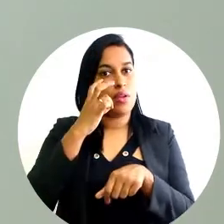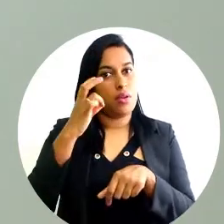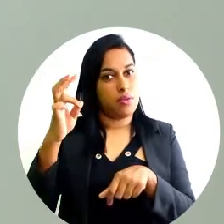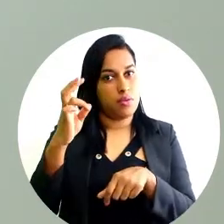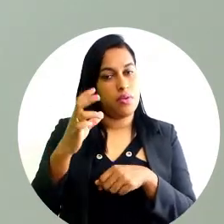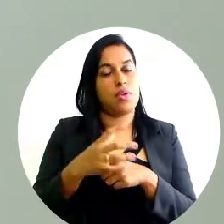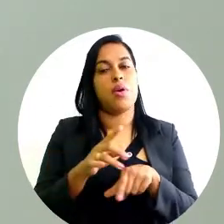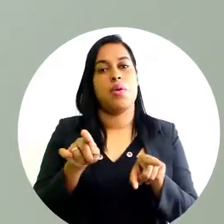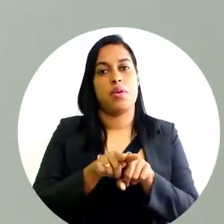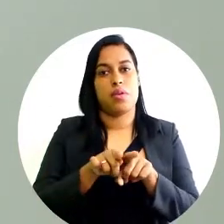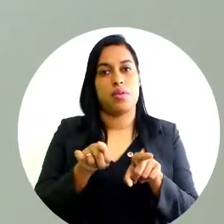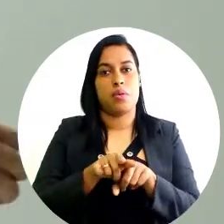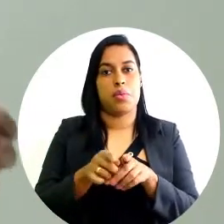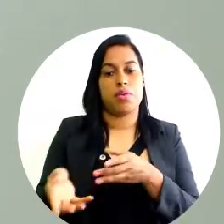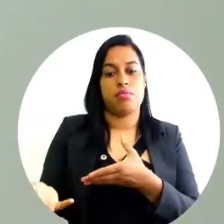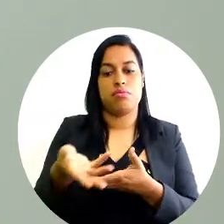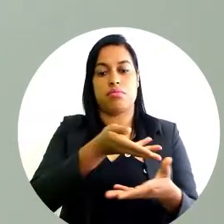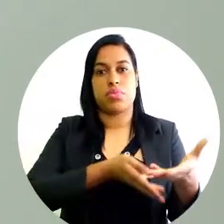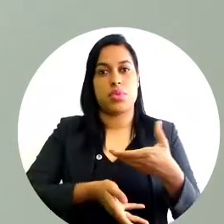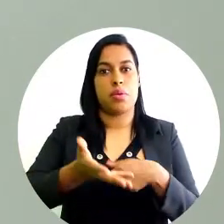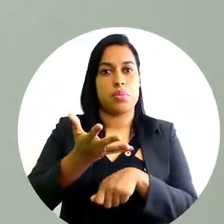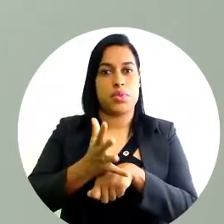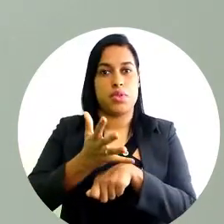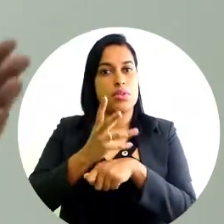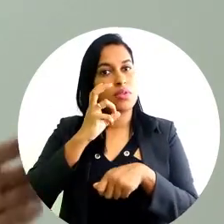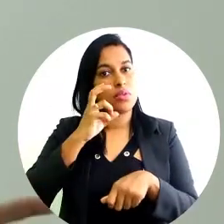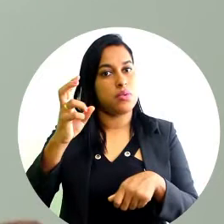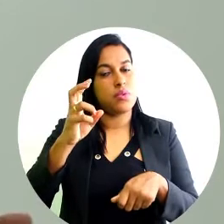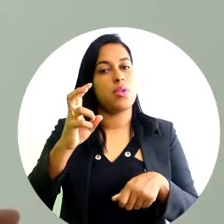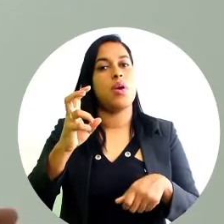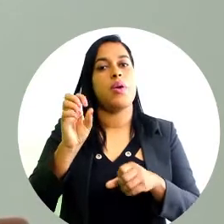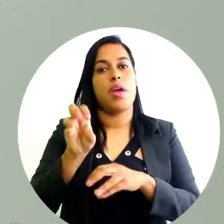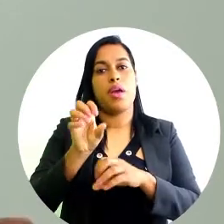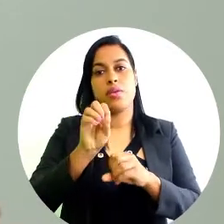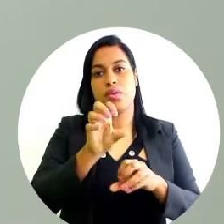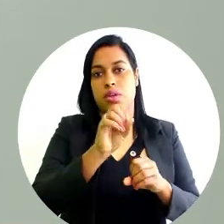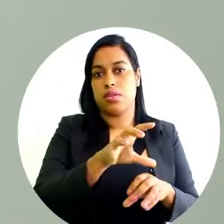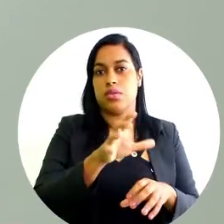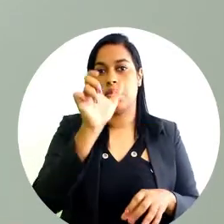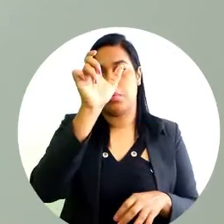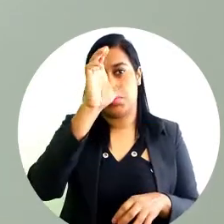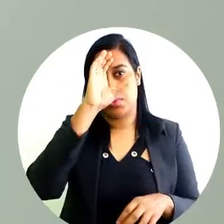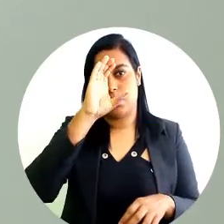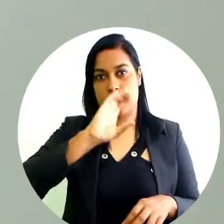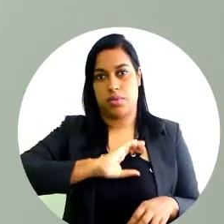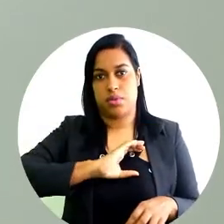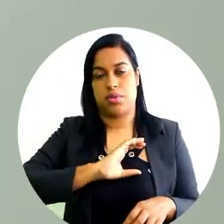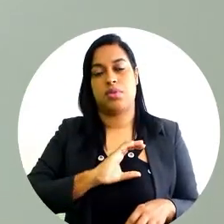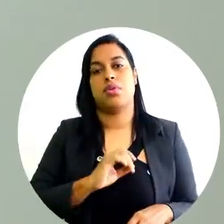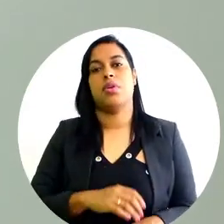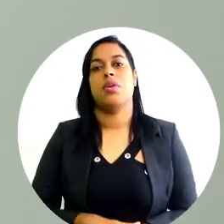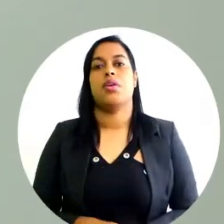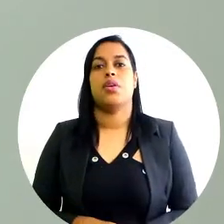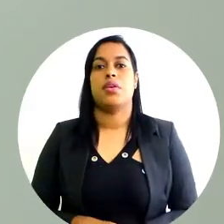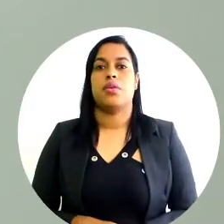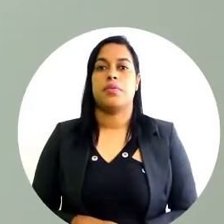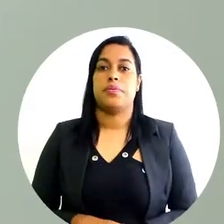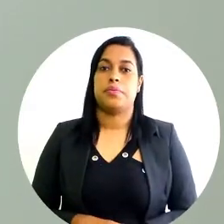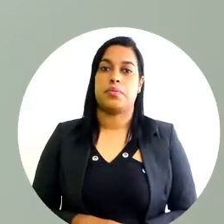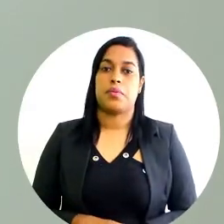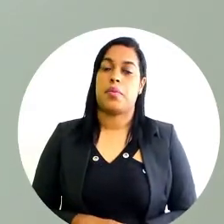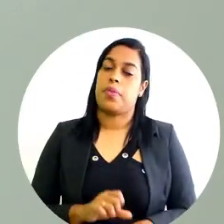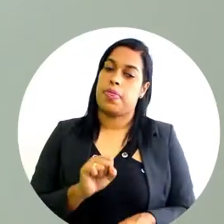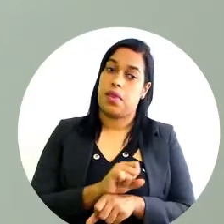prática cultural e estabelecer relações entre a prática cultural e a educação para a cidadania. Espero